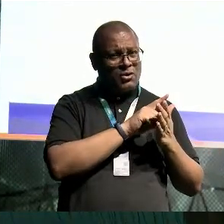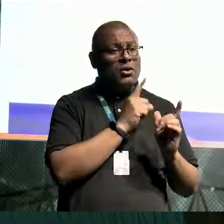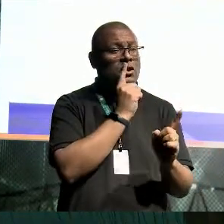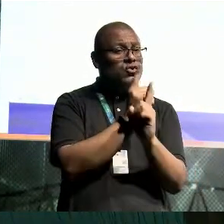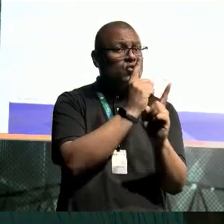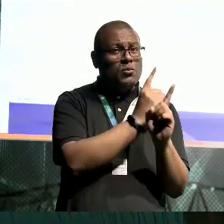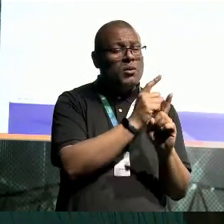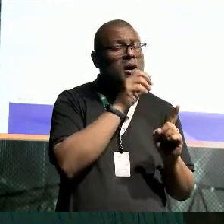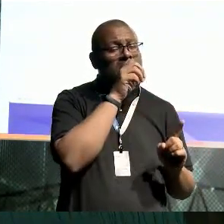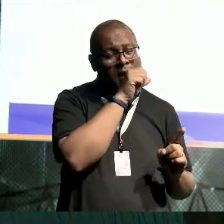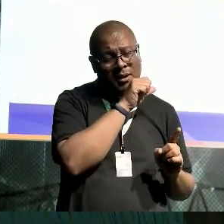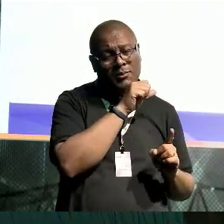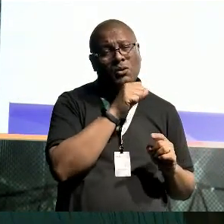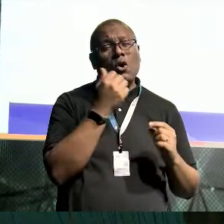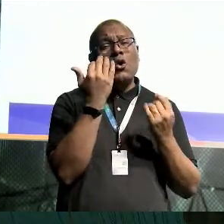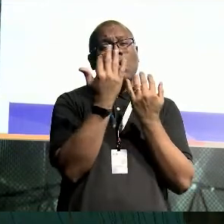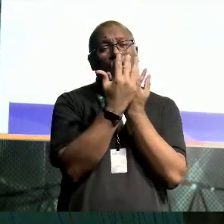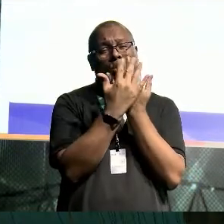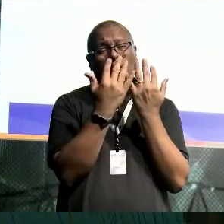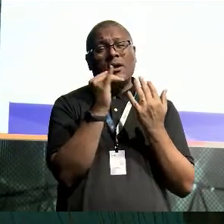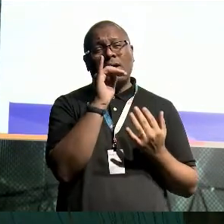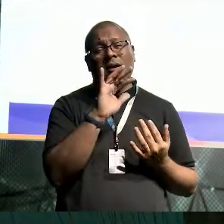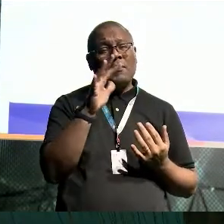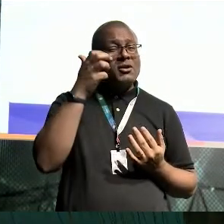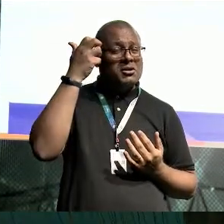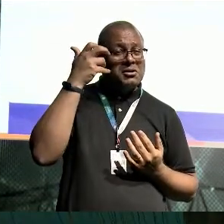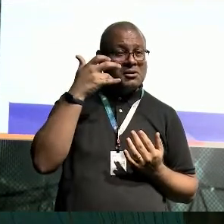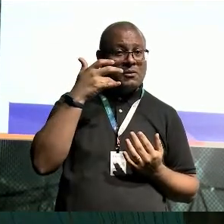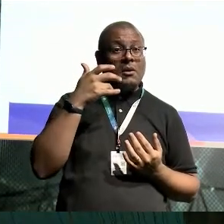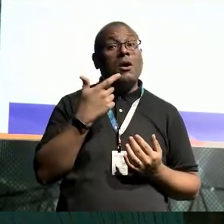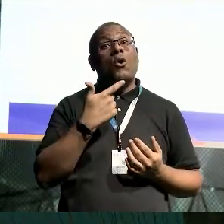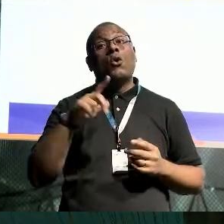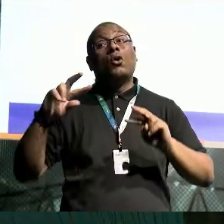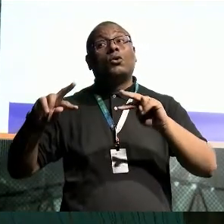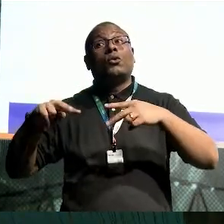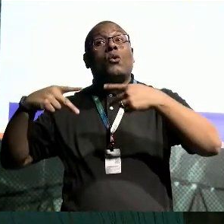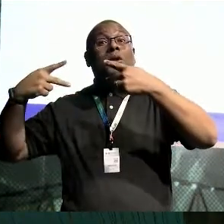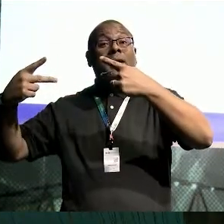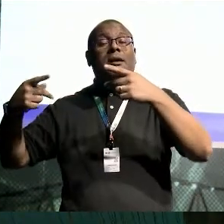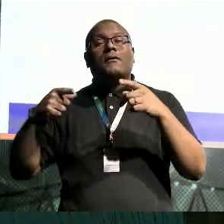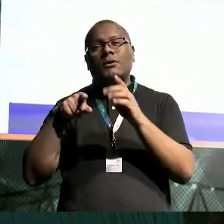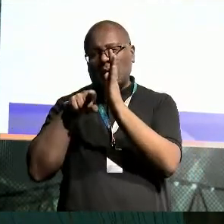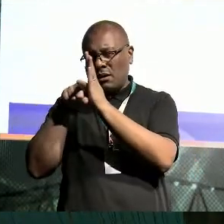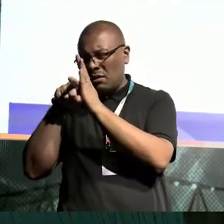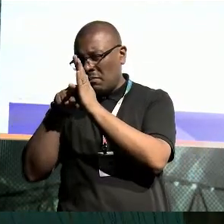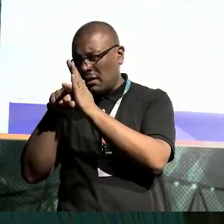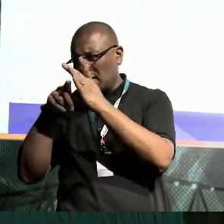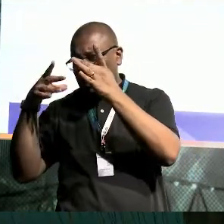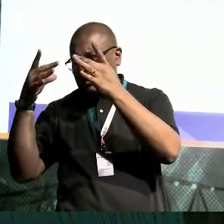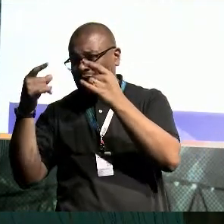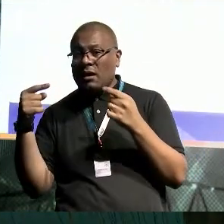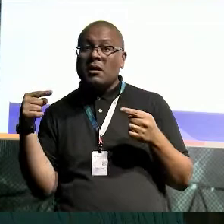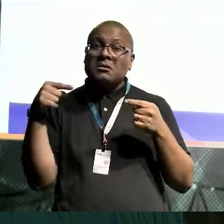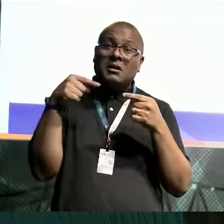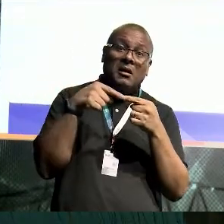que eu falei para vocês, contraste, imagem, descrição, ele te manda para uma tela para você fazer uma pesquisa um pouco melhor.